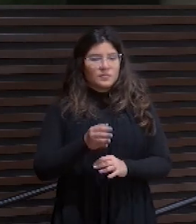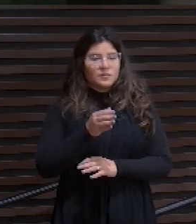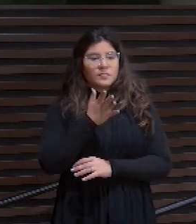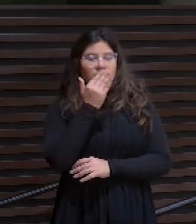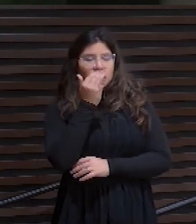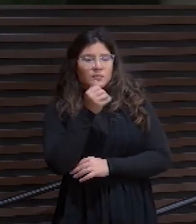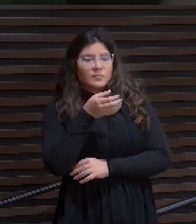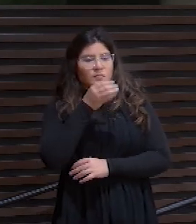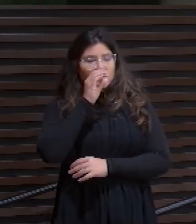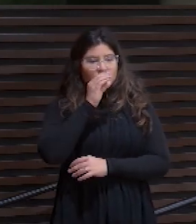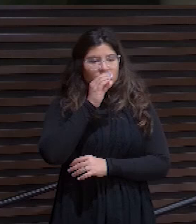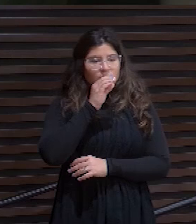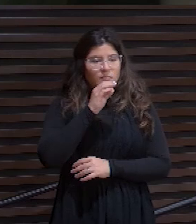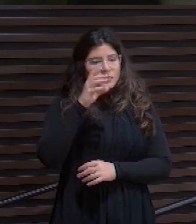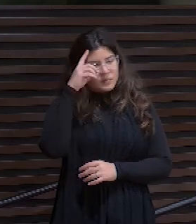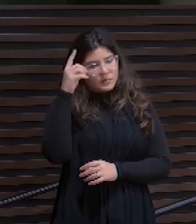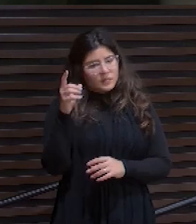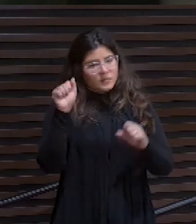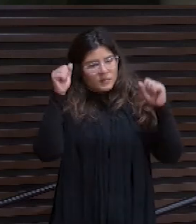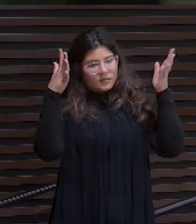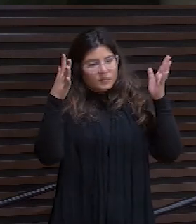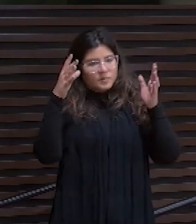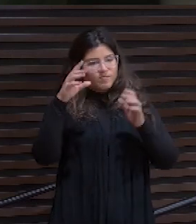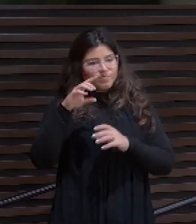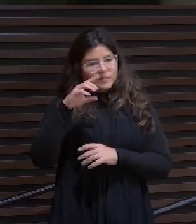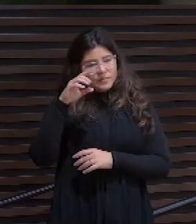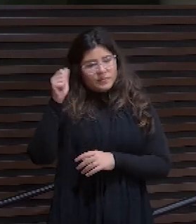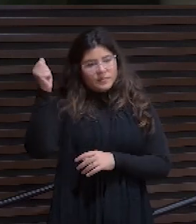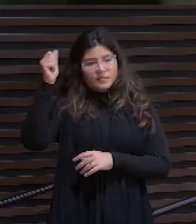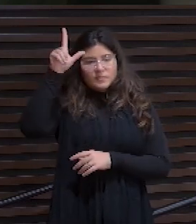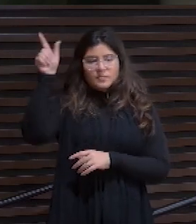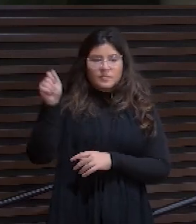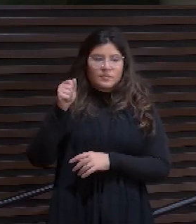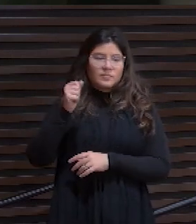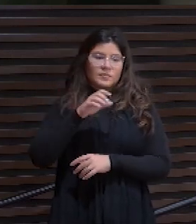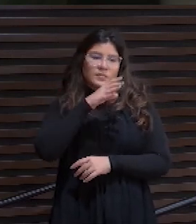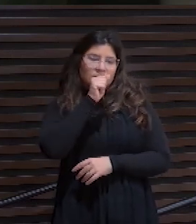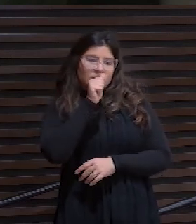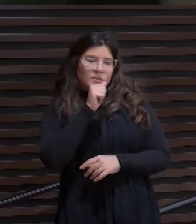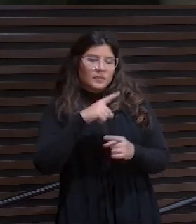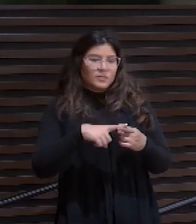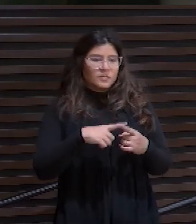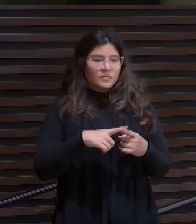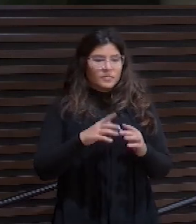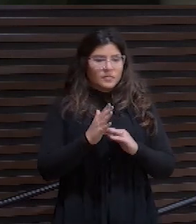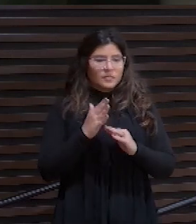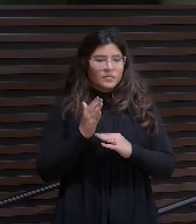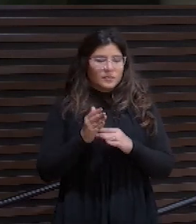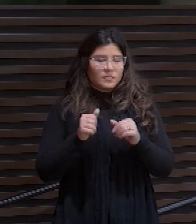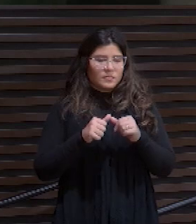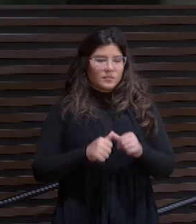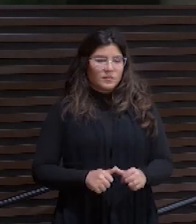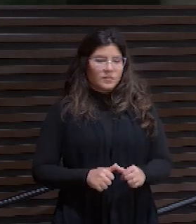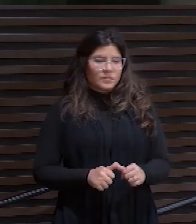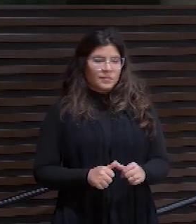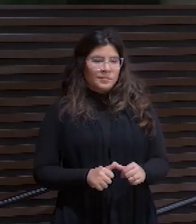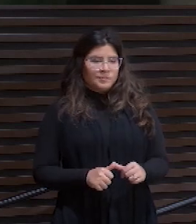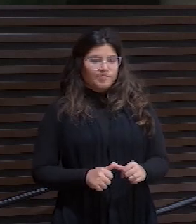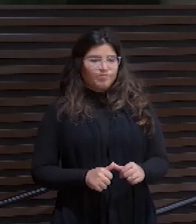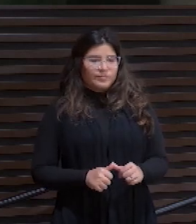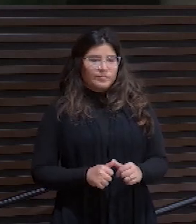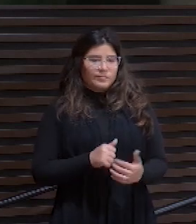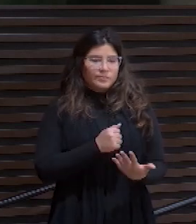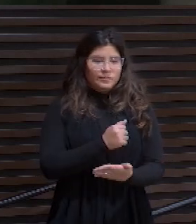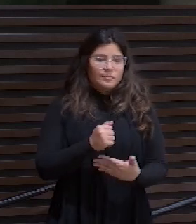ou dia de festa, ou lua nova, ou sábados, porque tudo isso tem sido sombra das coisas que haviam de vir, porém